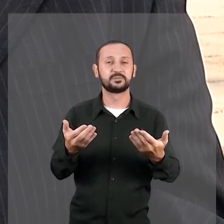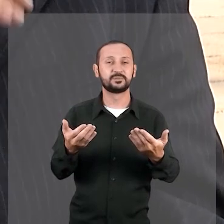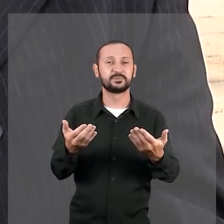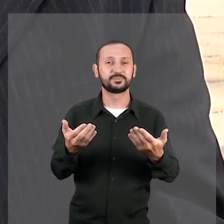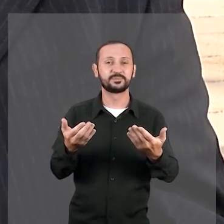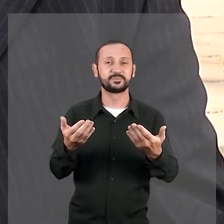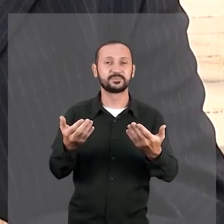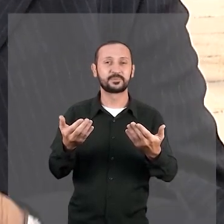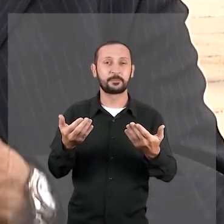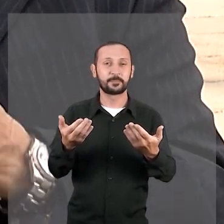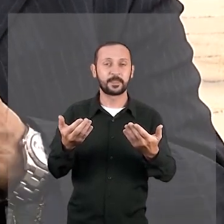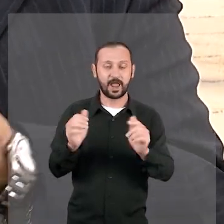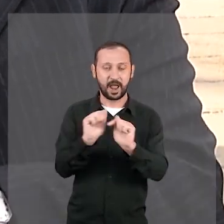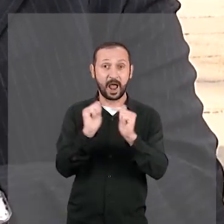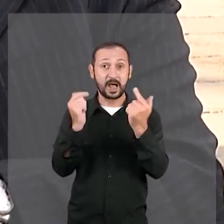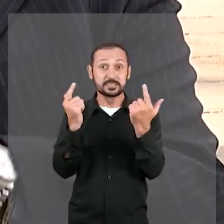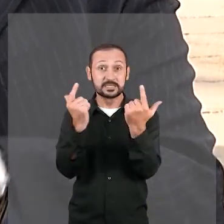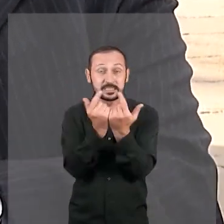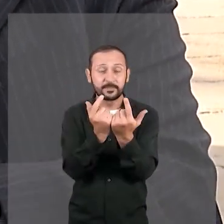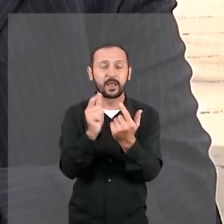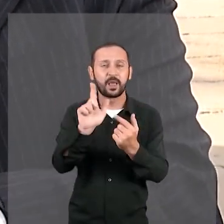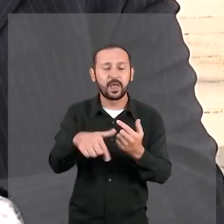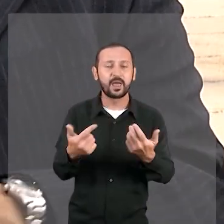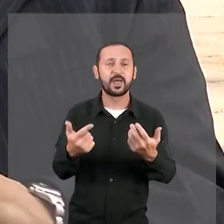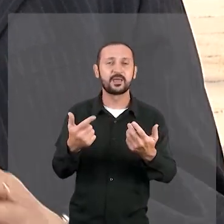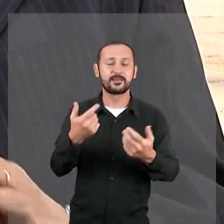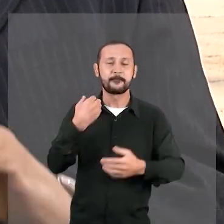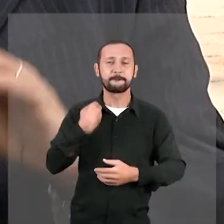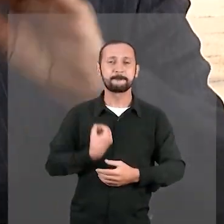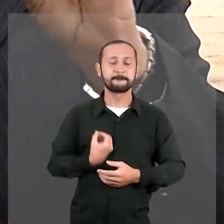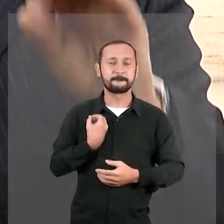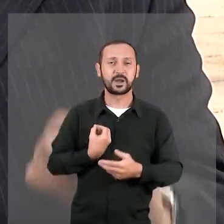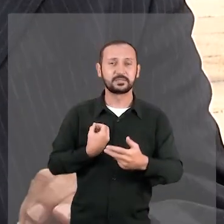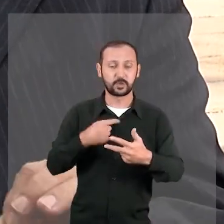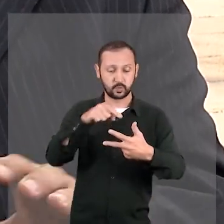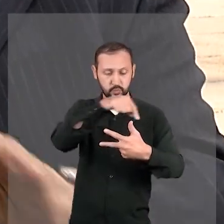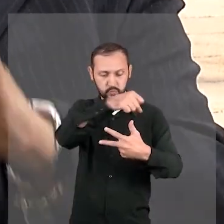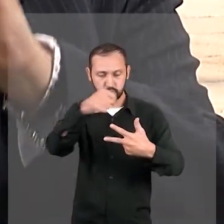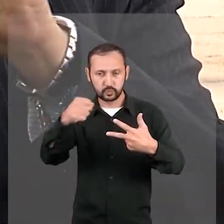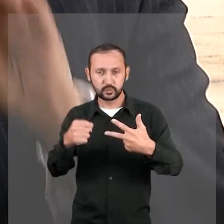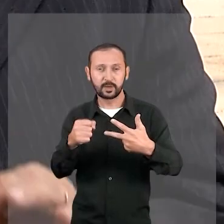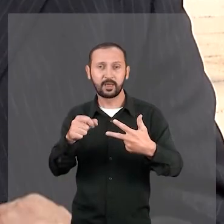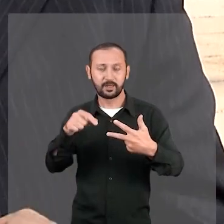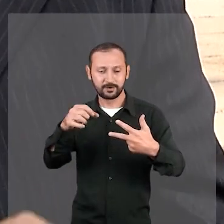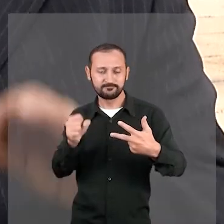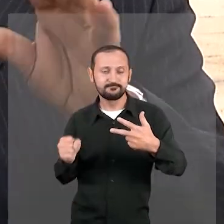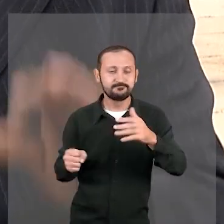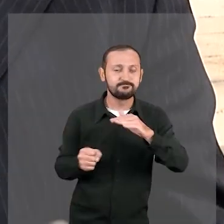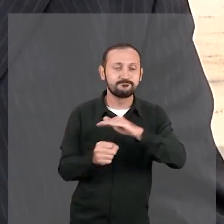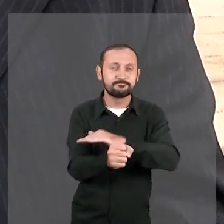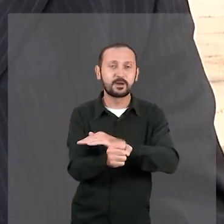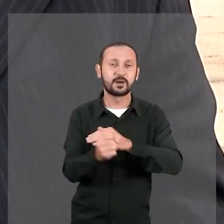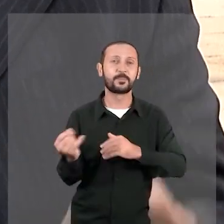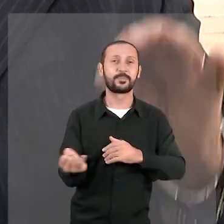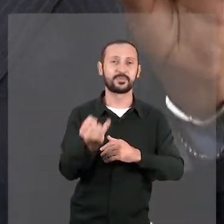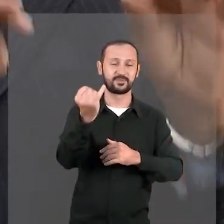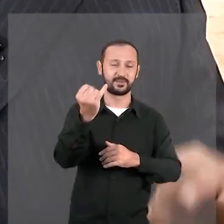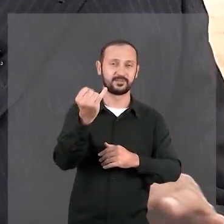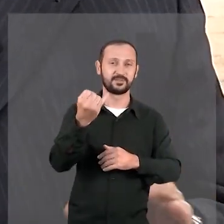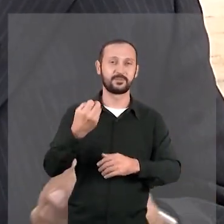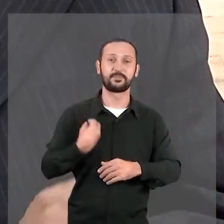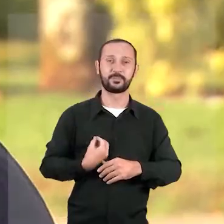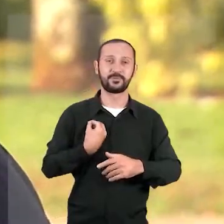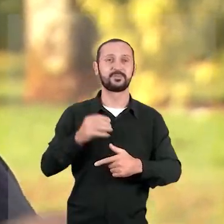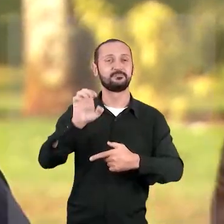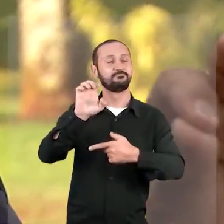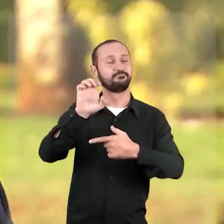Assembleia é um poder que faz parte, é essencial na vida do